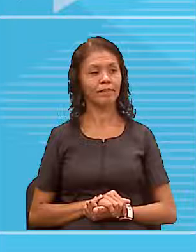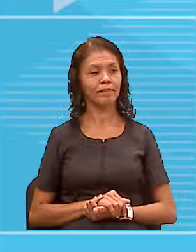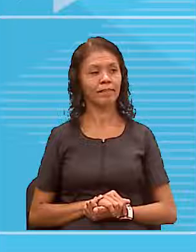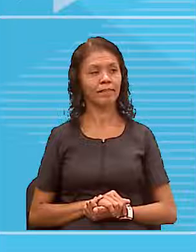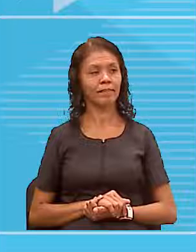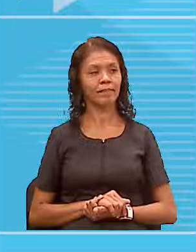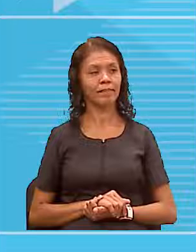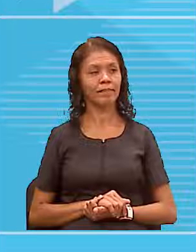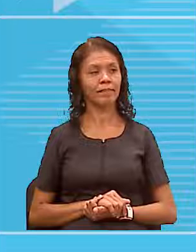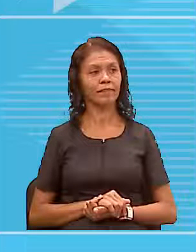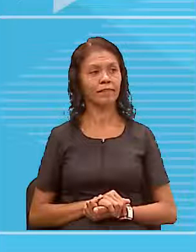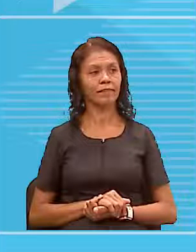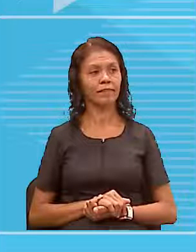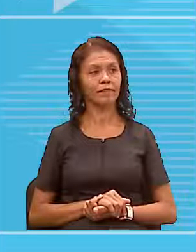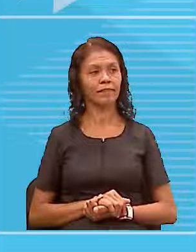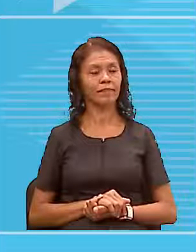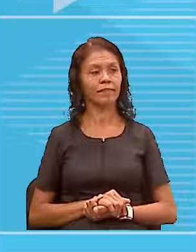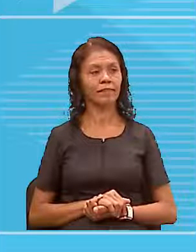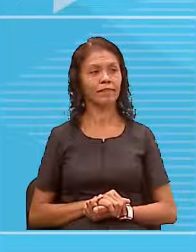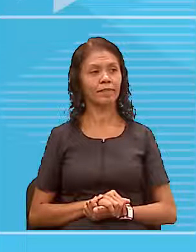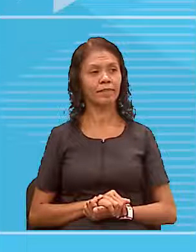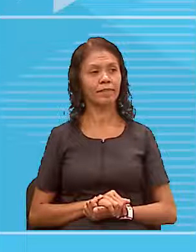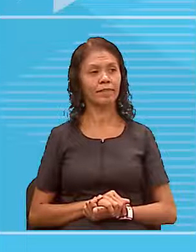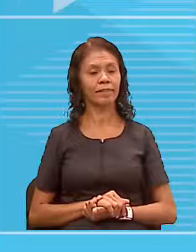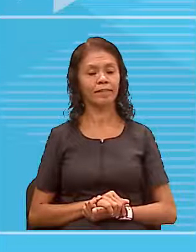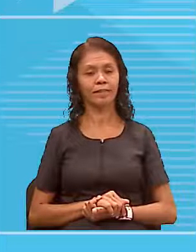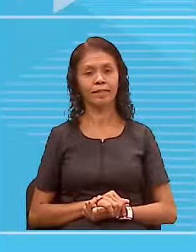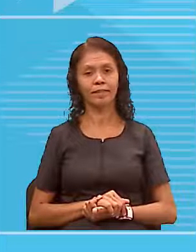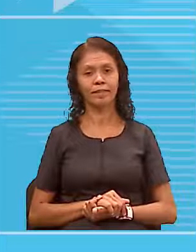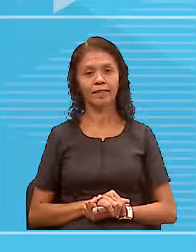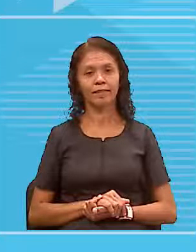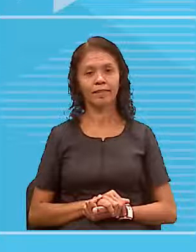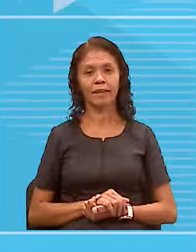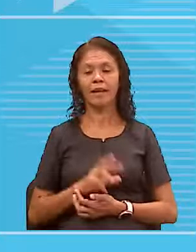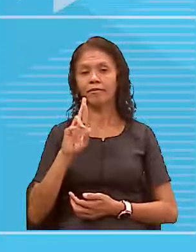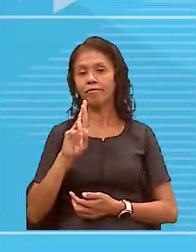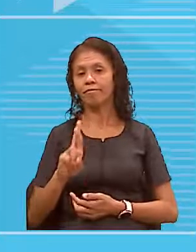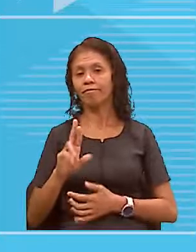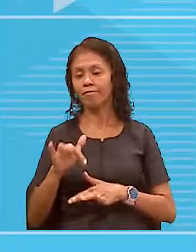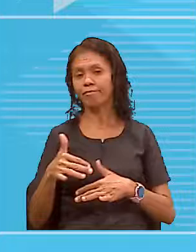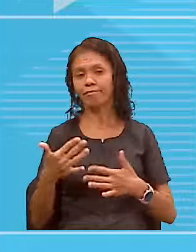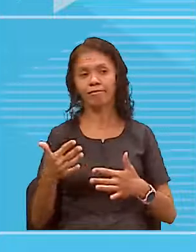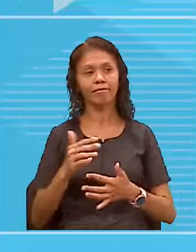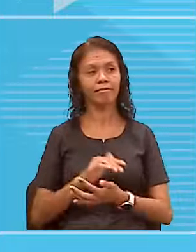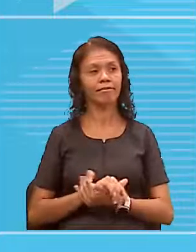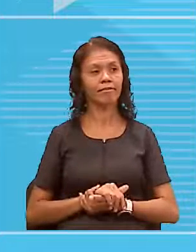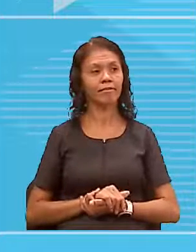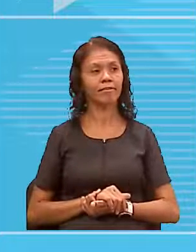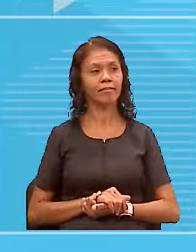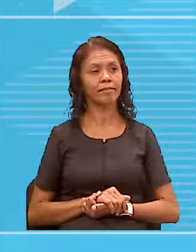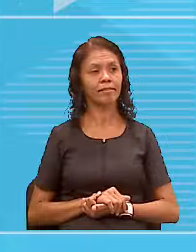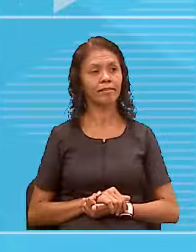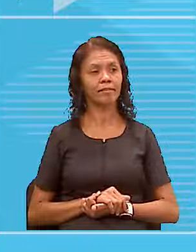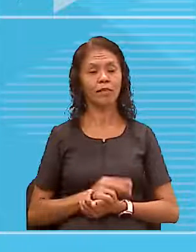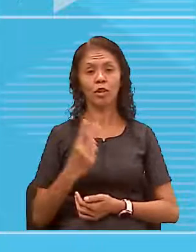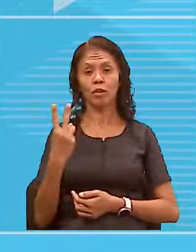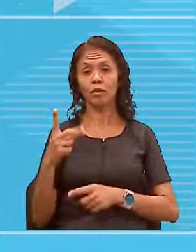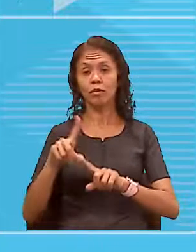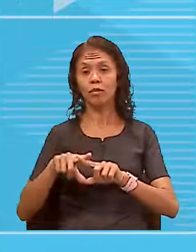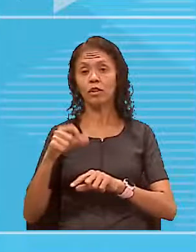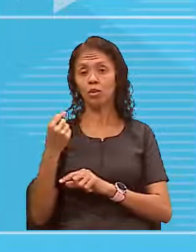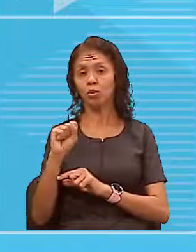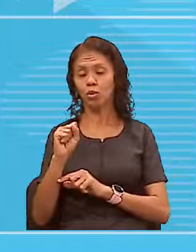respectivos? A média ponderada do seu respectivo peso? Tá? Quanto é 2 vezes